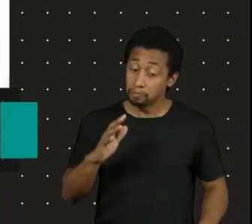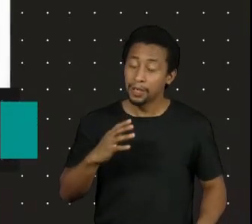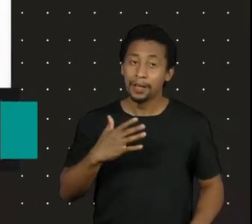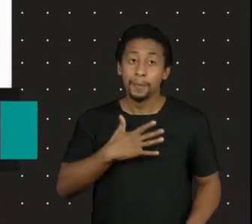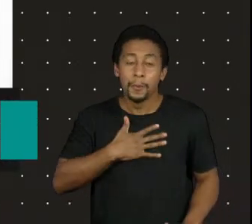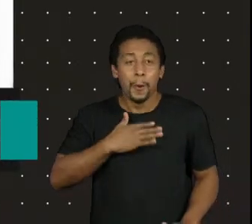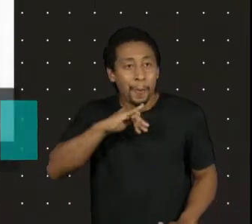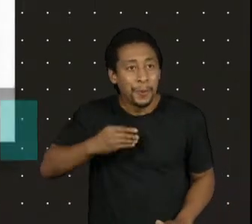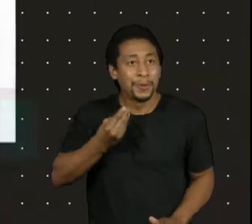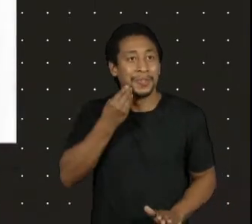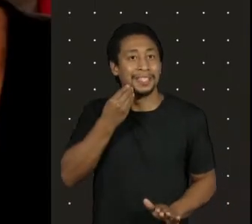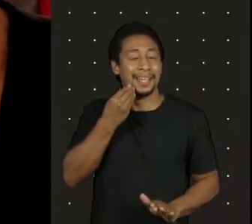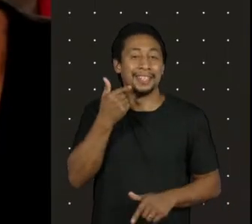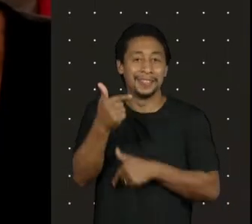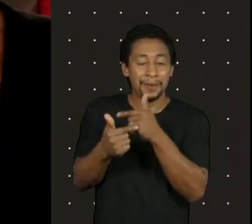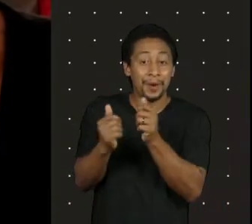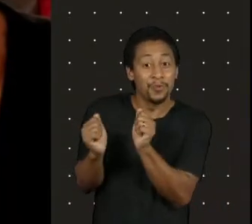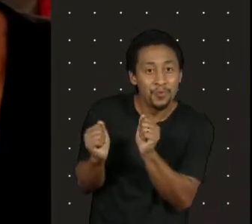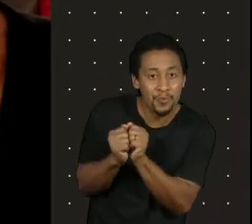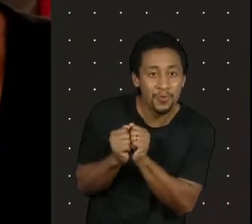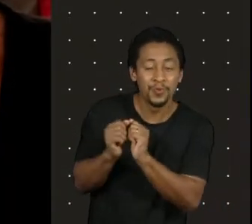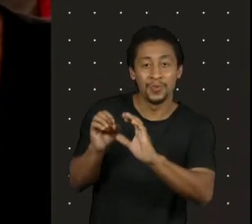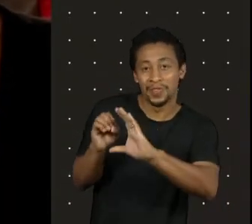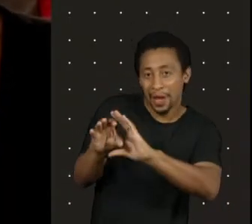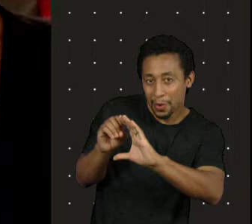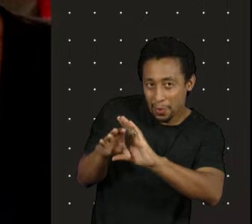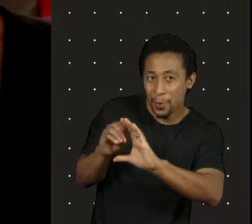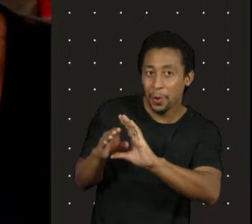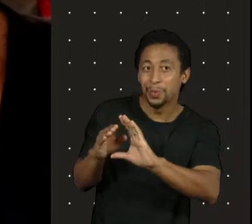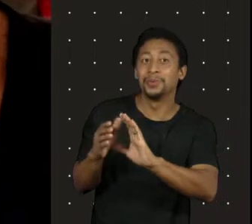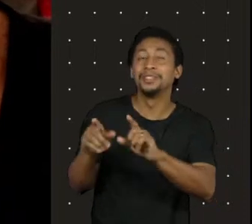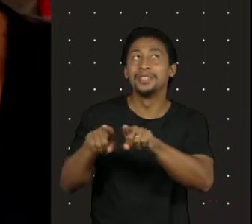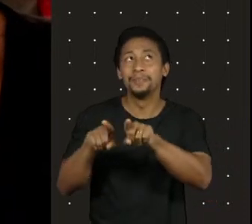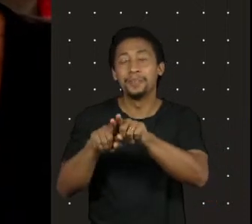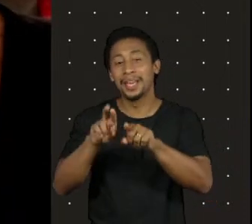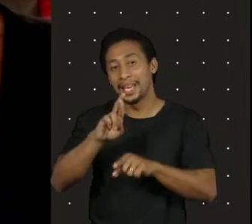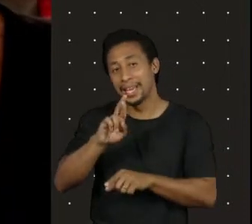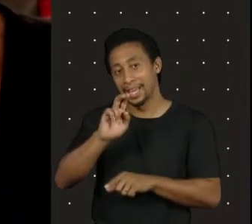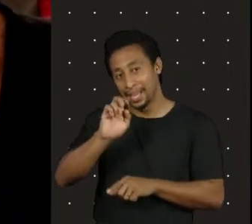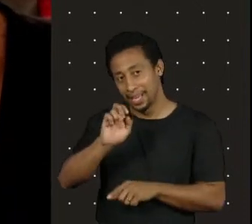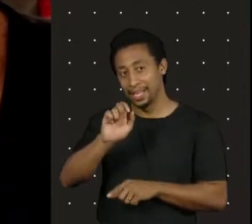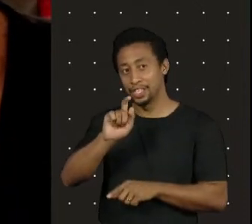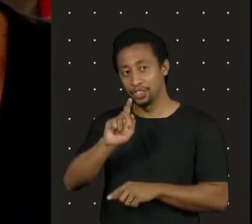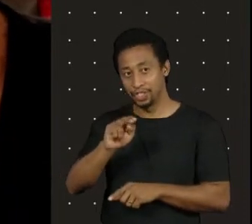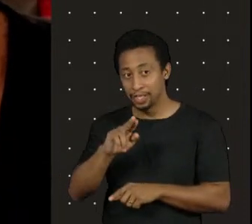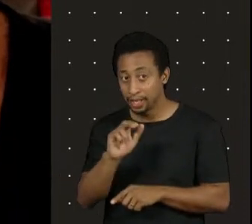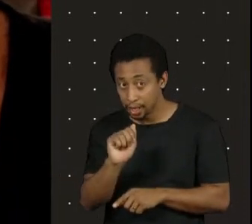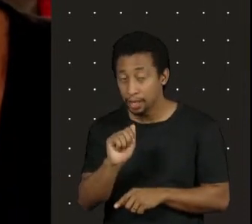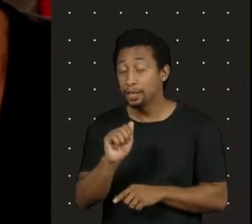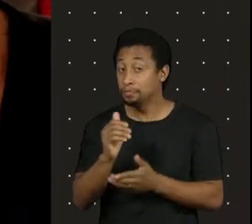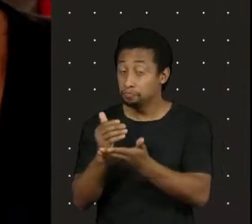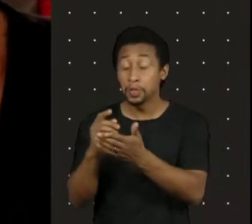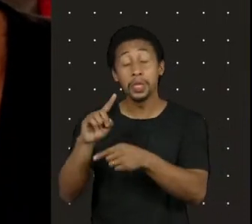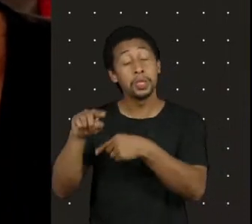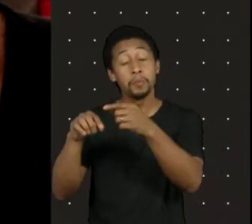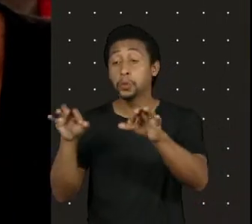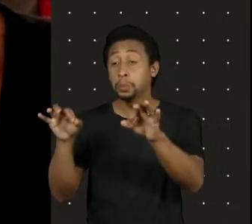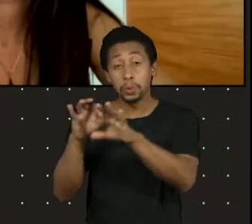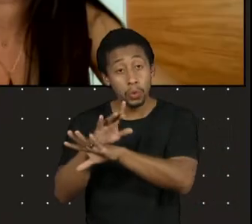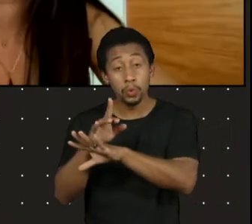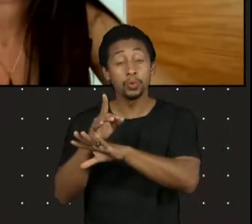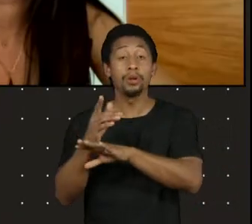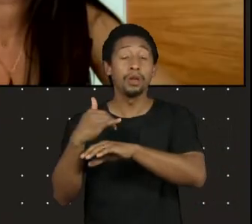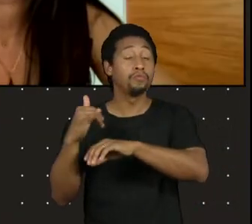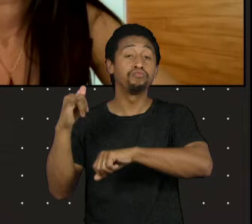da Regina Duarte. E depois voltei para o Rio, né? Nunca mais a vi. Quando estávamos